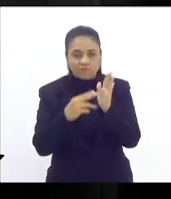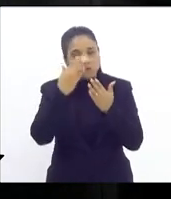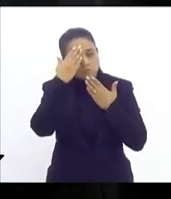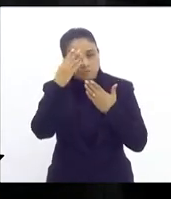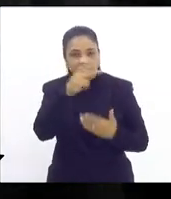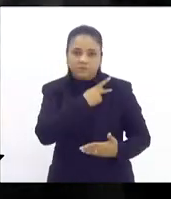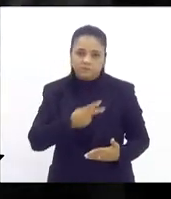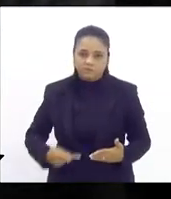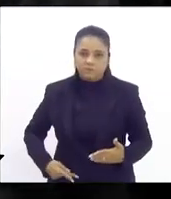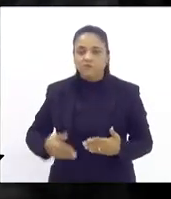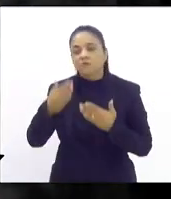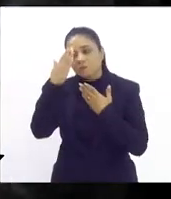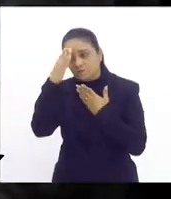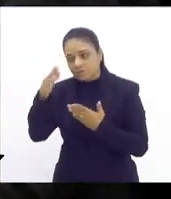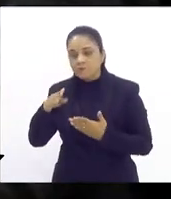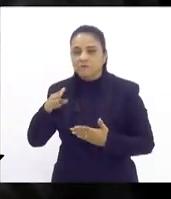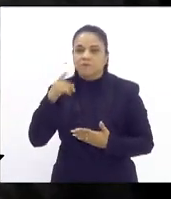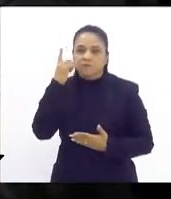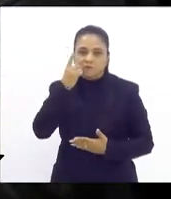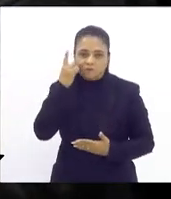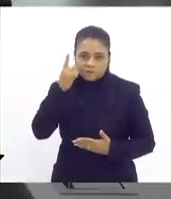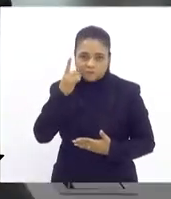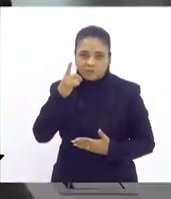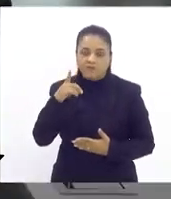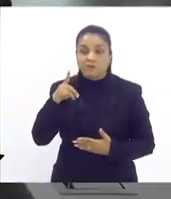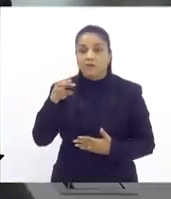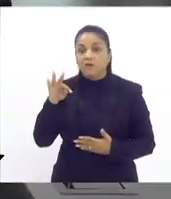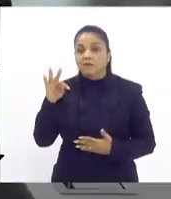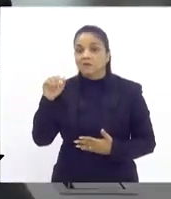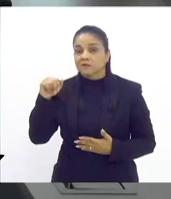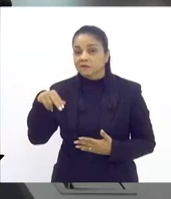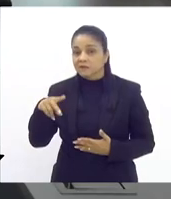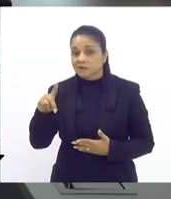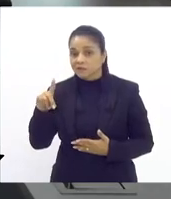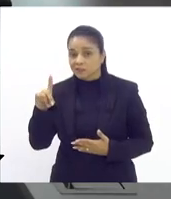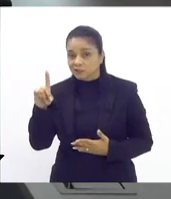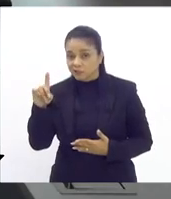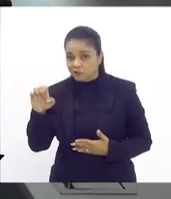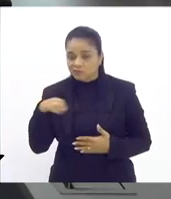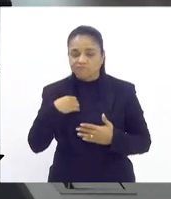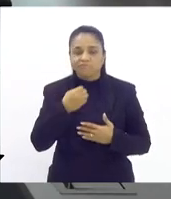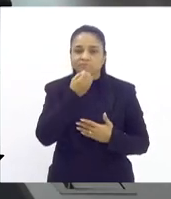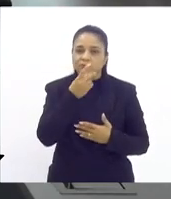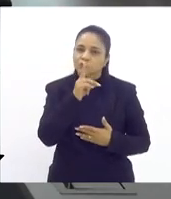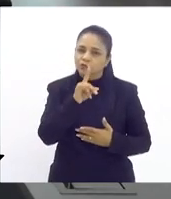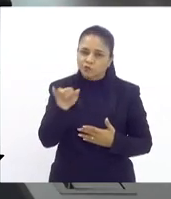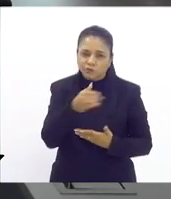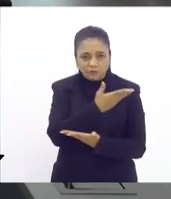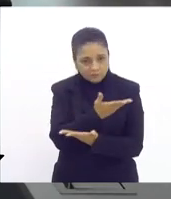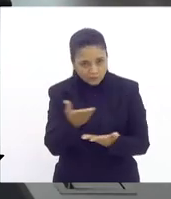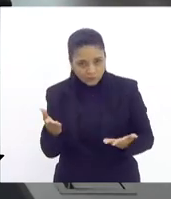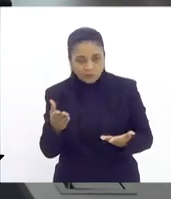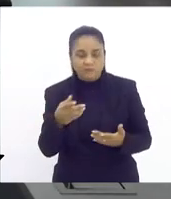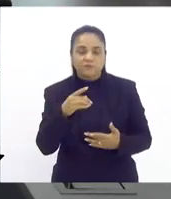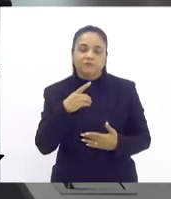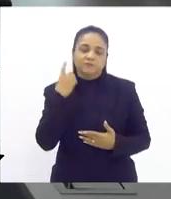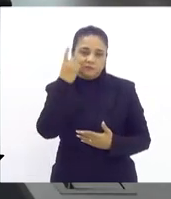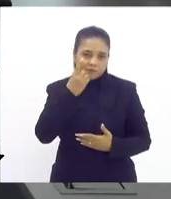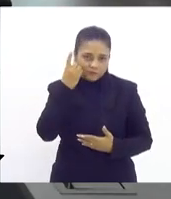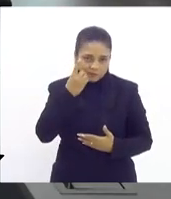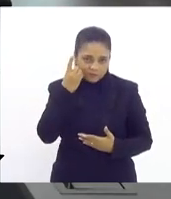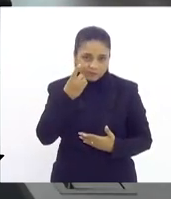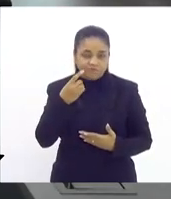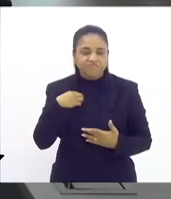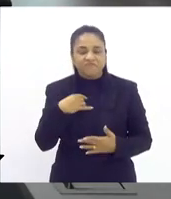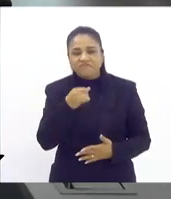Obrigado Deputado brasão Deputado Presidente bom dia bom dia a todos os colegas deputados presentes Realmente é